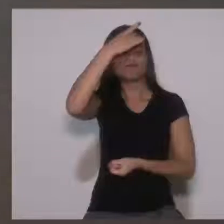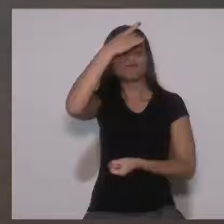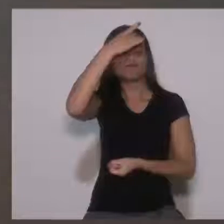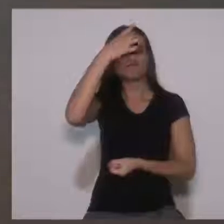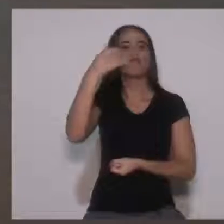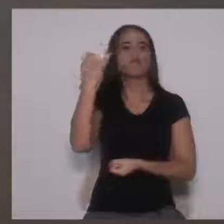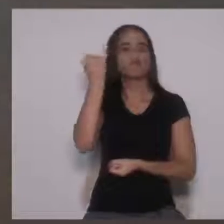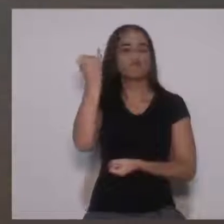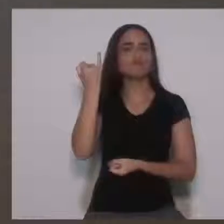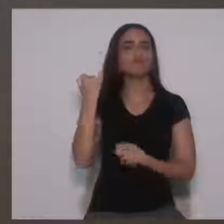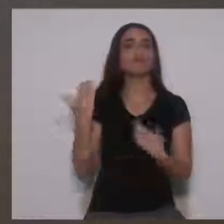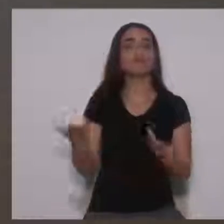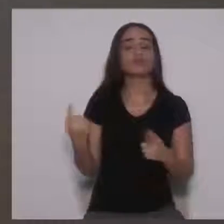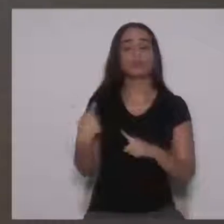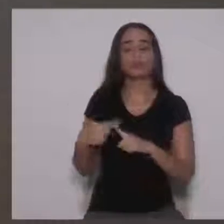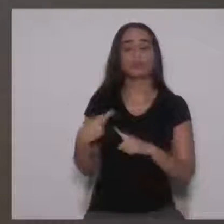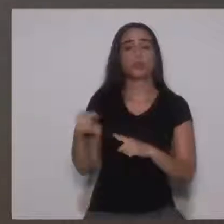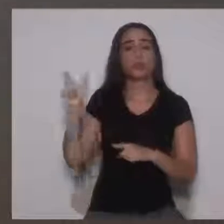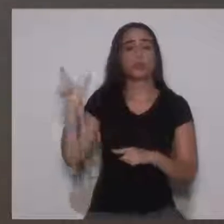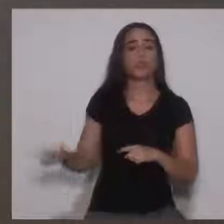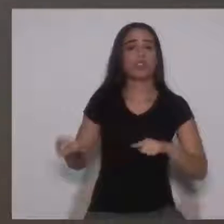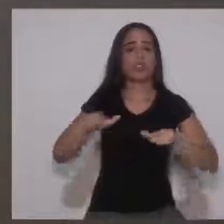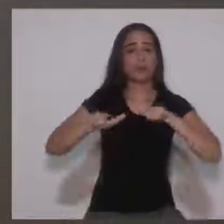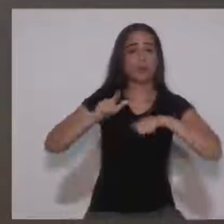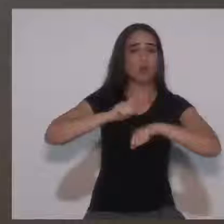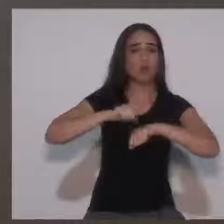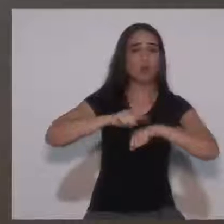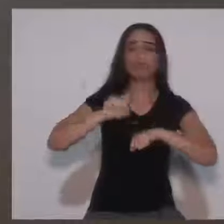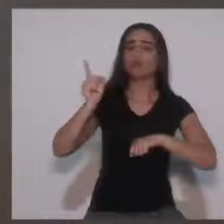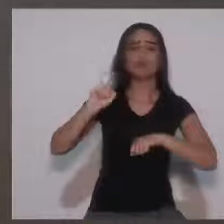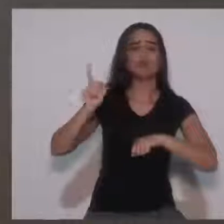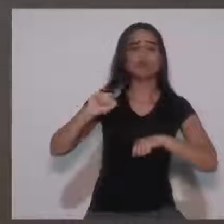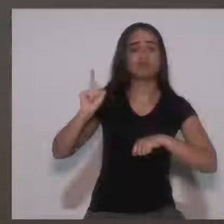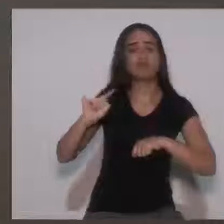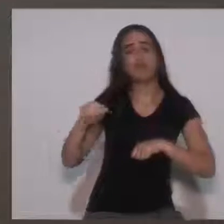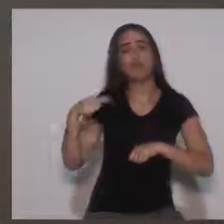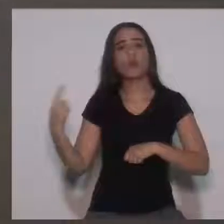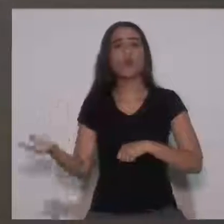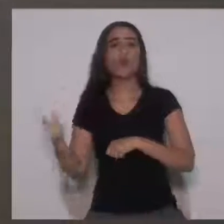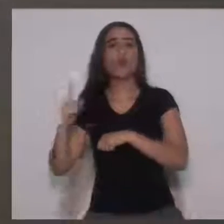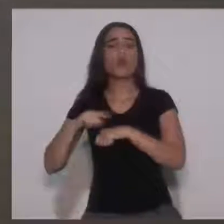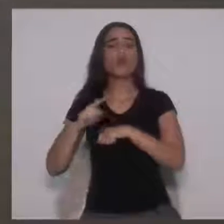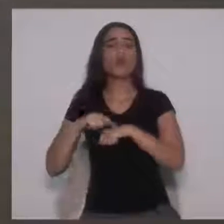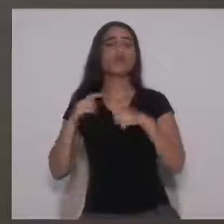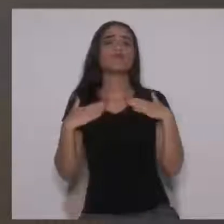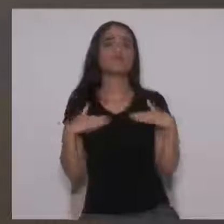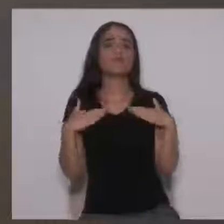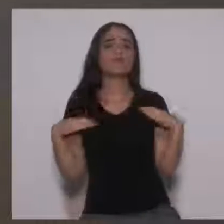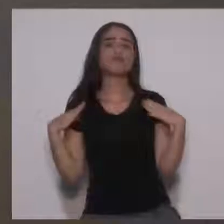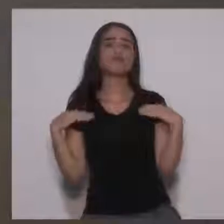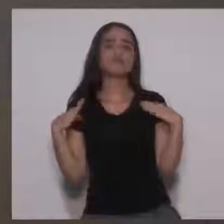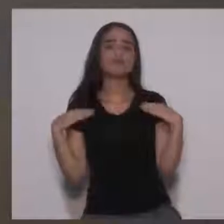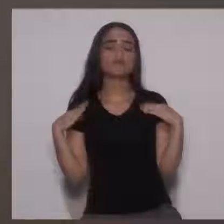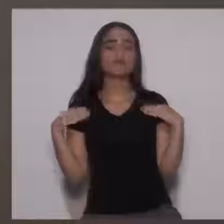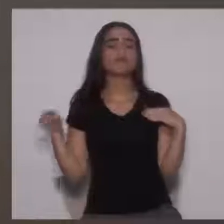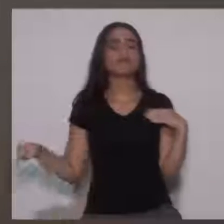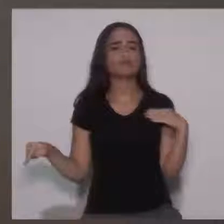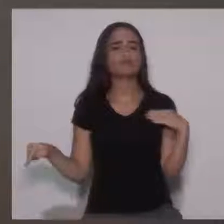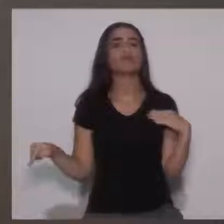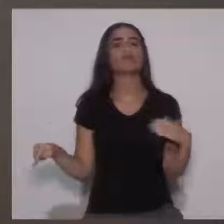fora do seu horário de trabalho, ele trabalha na Sanebave, trabalha com águas, né, conhece o assunto. Um cara que faz